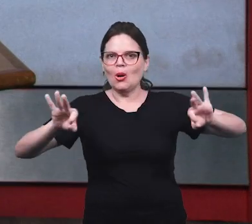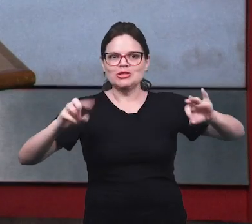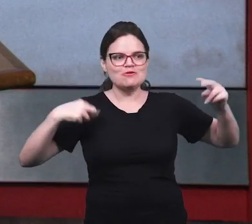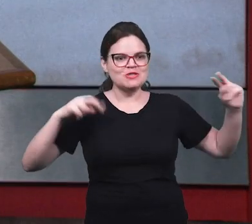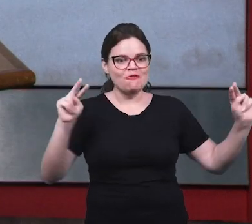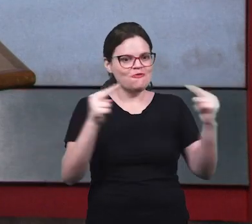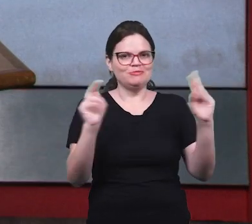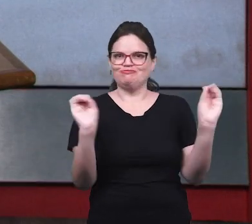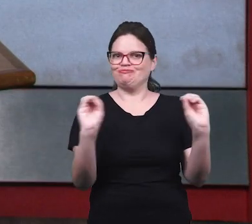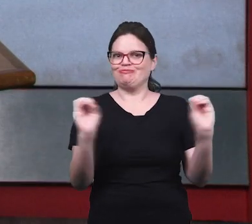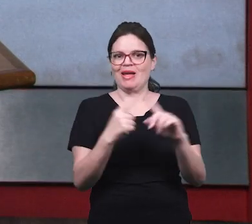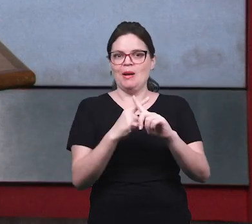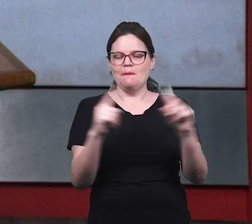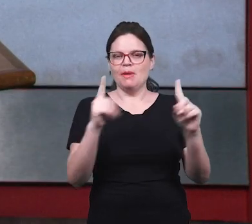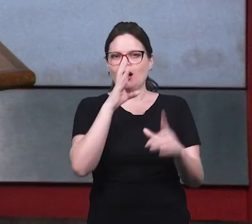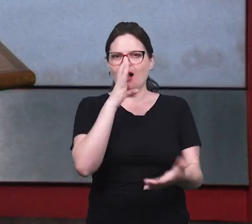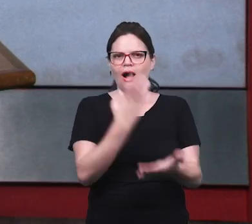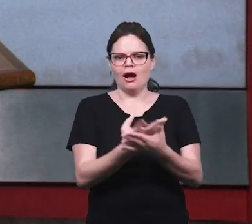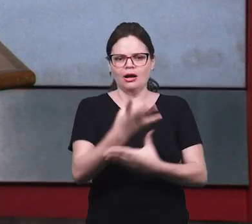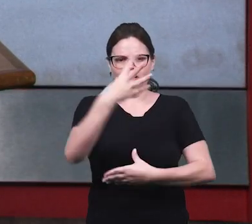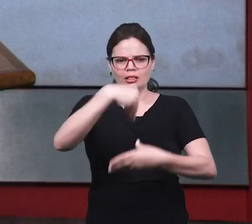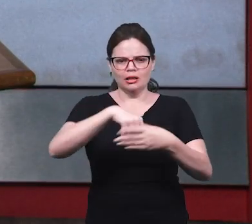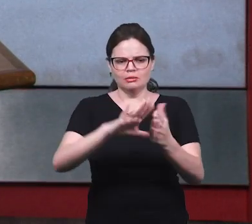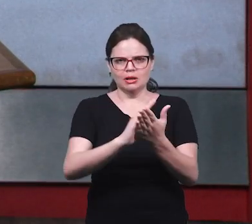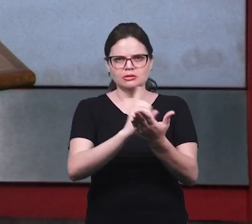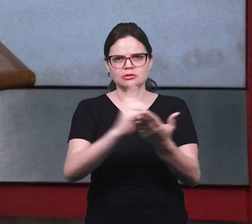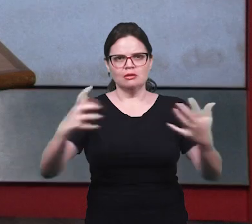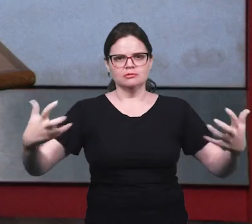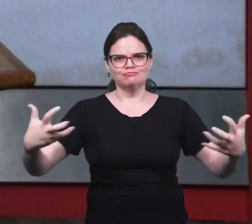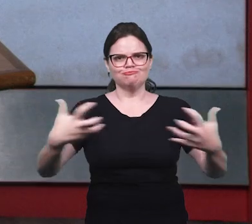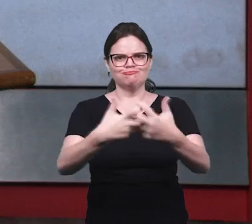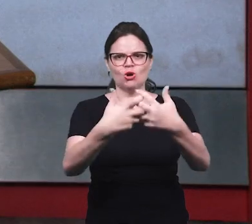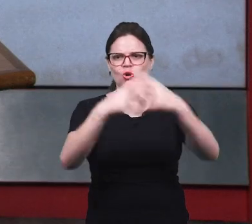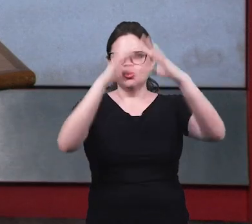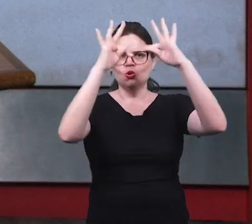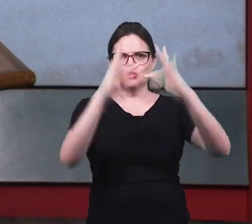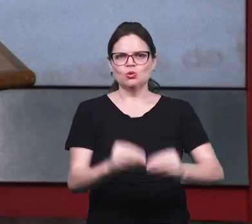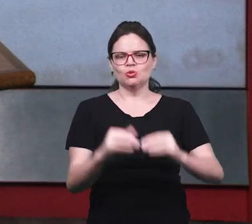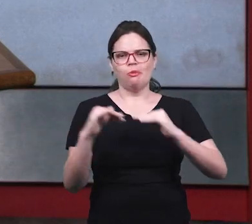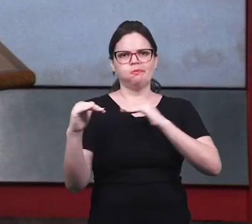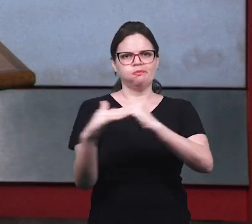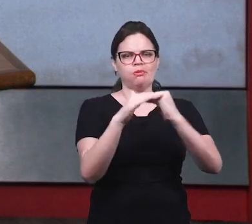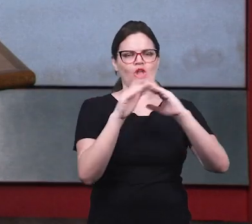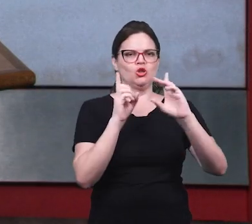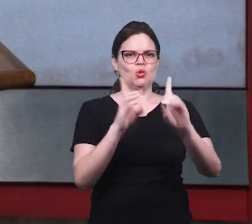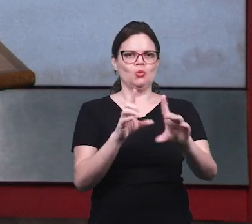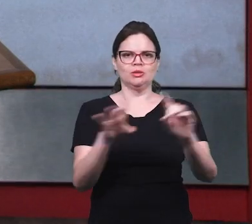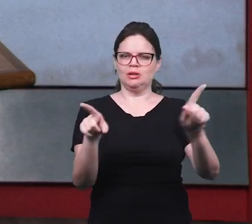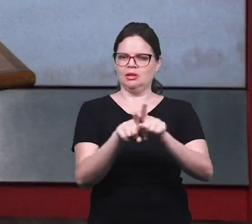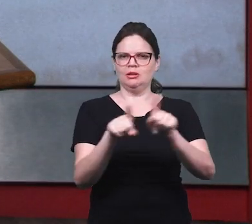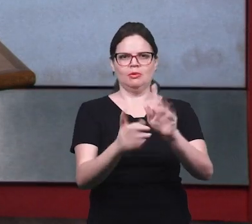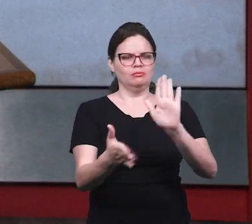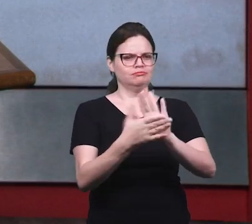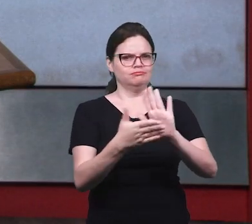ela apresenta uma impressionante e maravilhosa unidade de doutrina e propósito, que